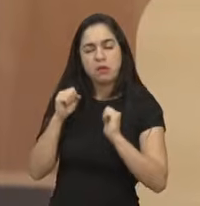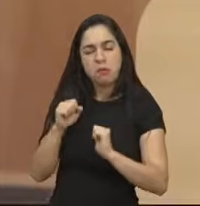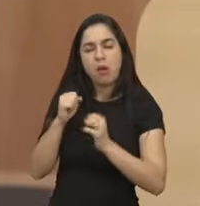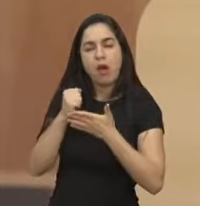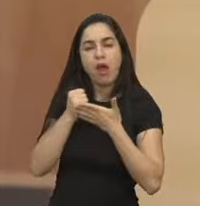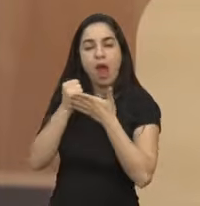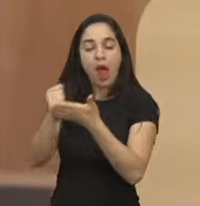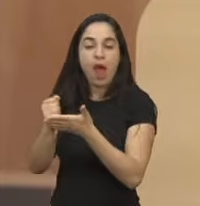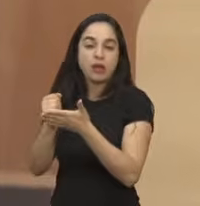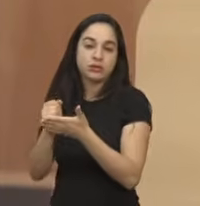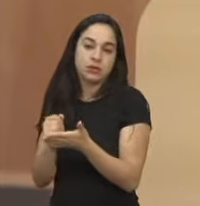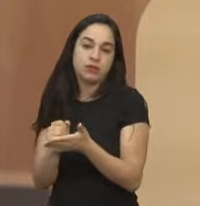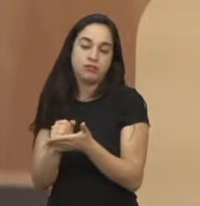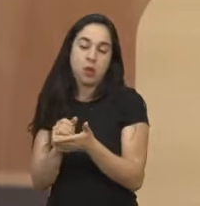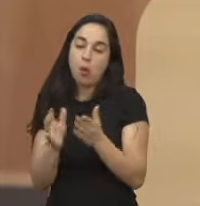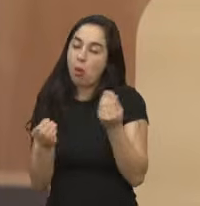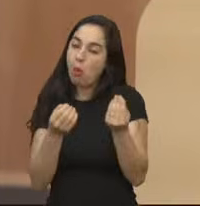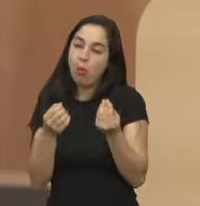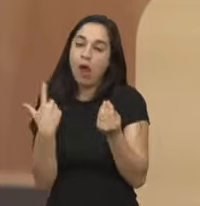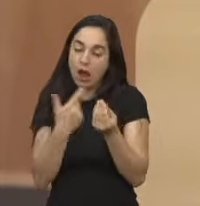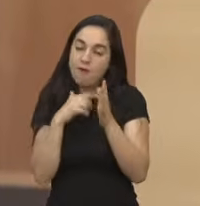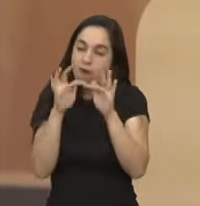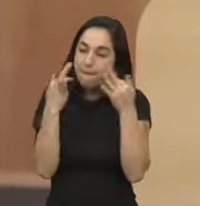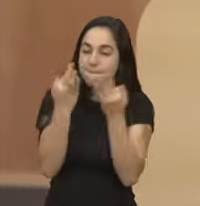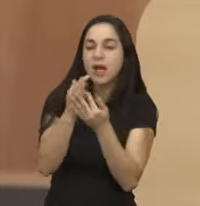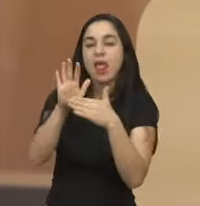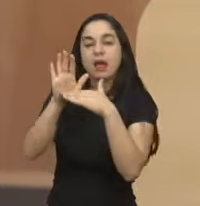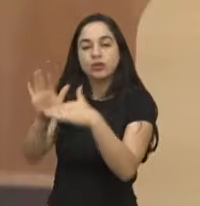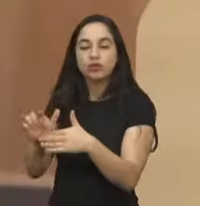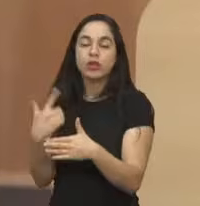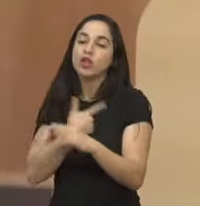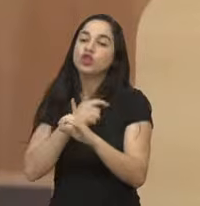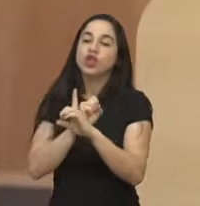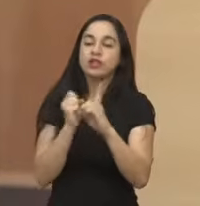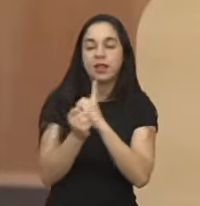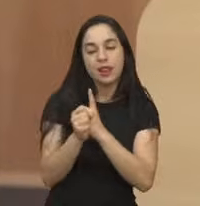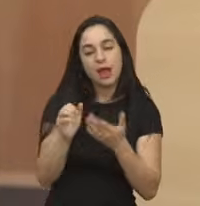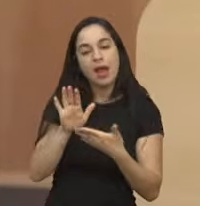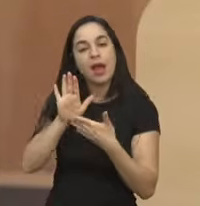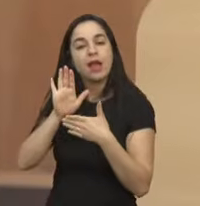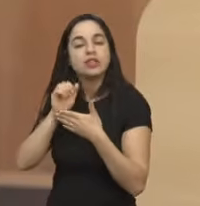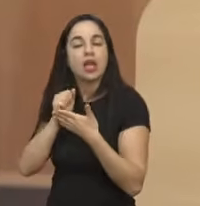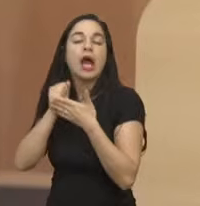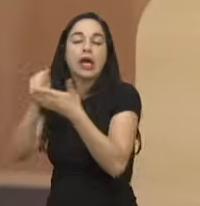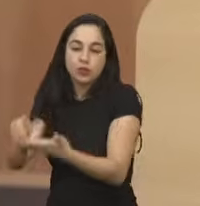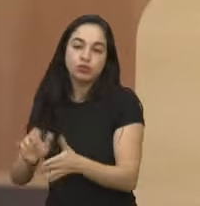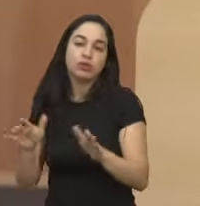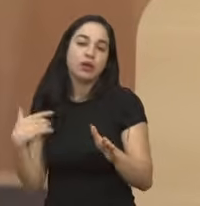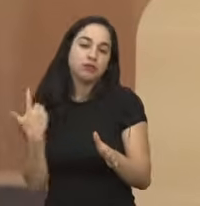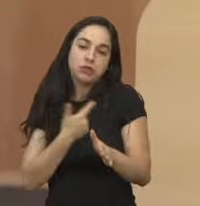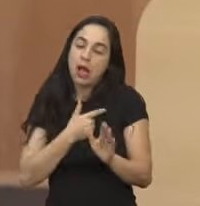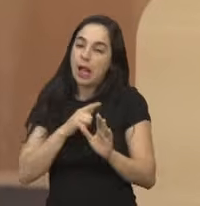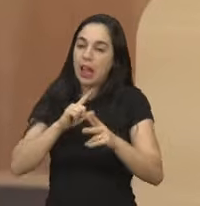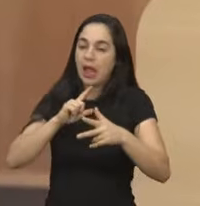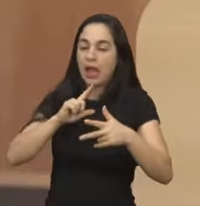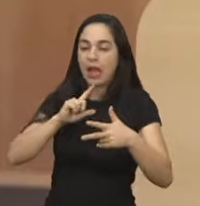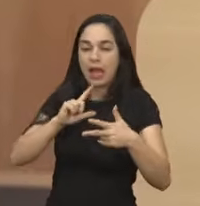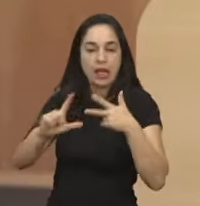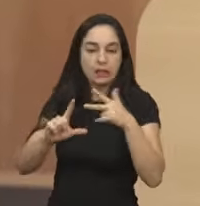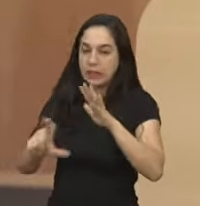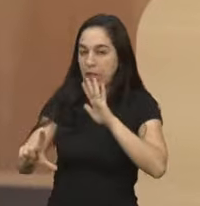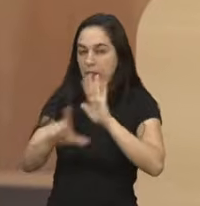enquanto família, enquanto sociedade, enquanto legislação, enquanto possibilidades, favorecendo aí de uma série